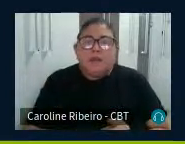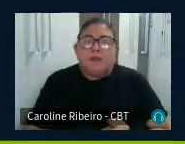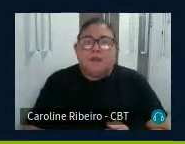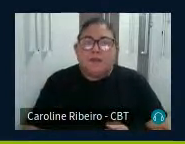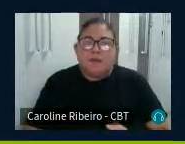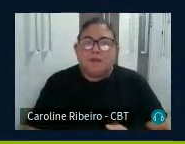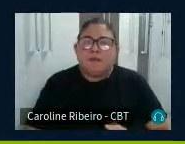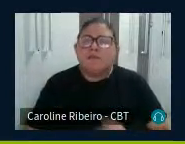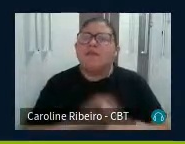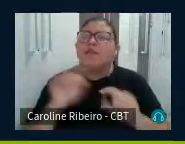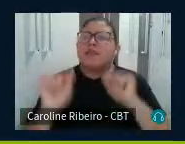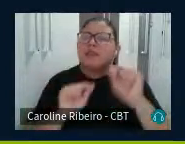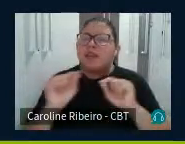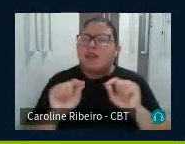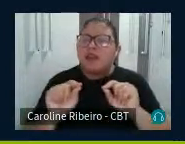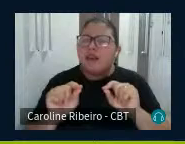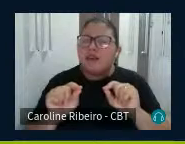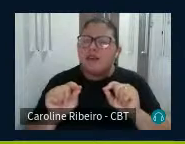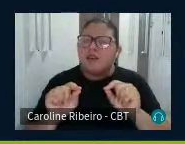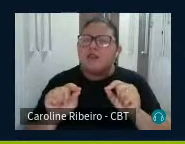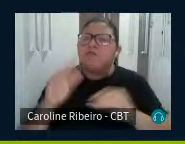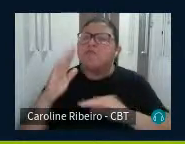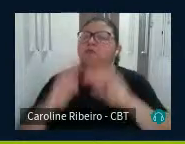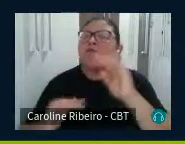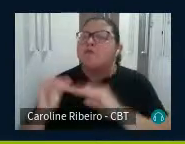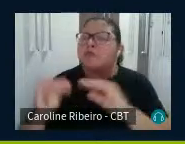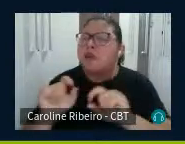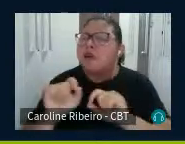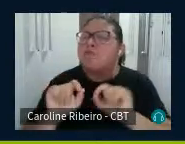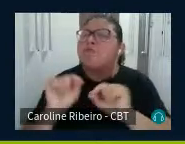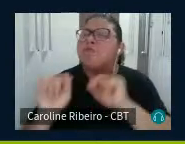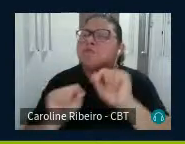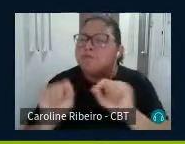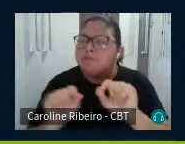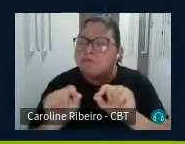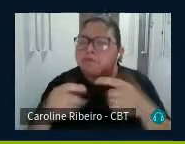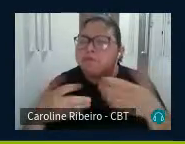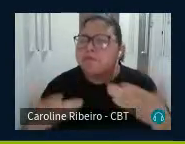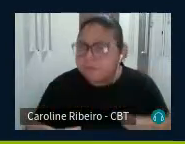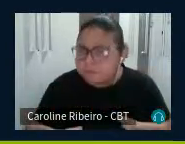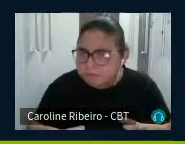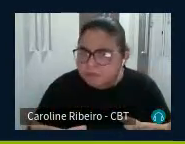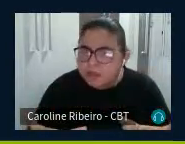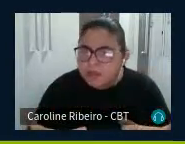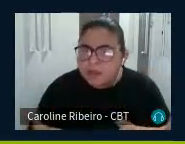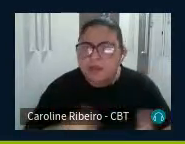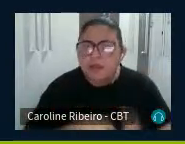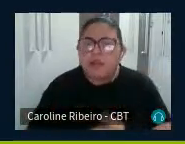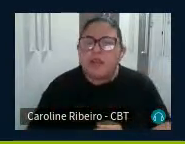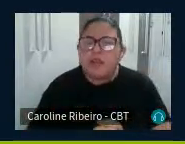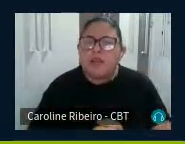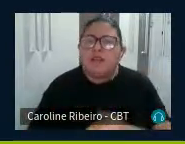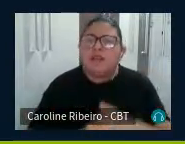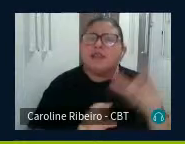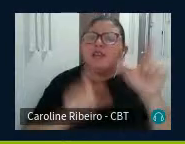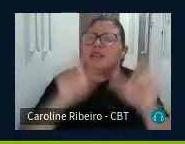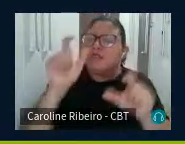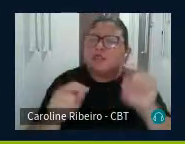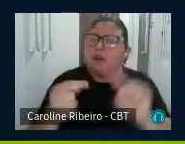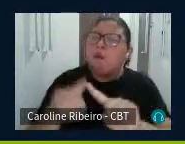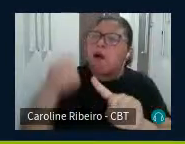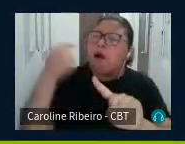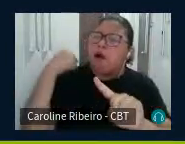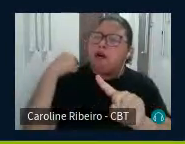Quem é esse profissional de Libras? Né? Quem são esses profissionais que algum tempo atrás ninguém